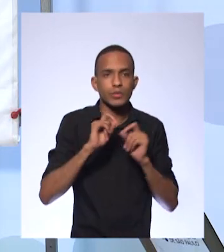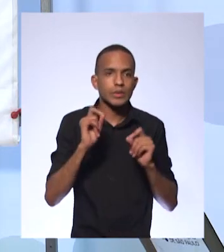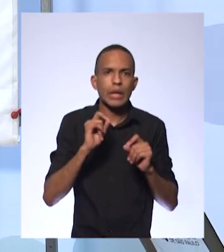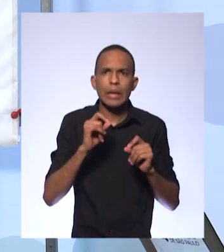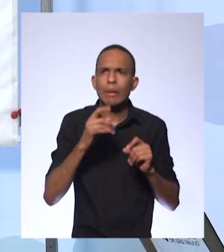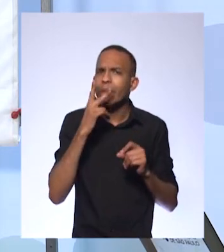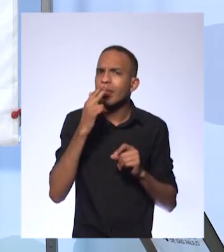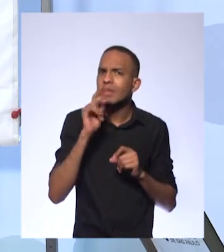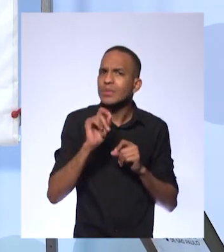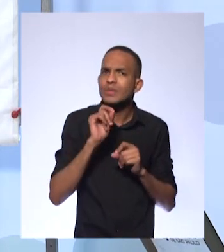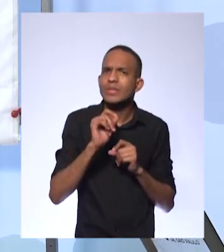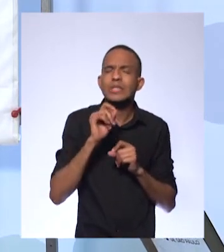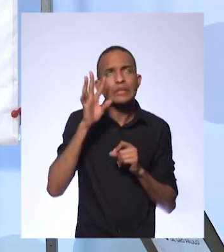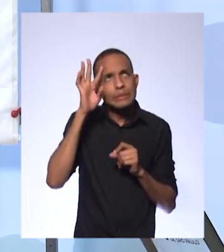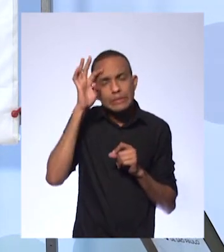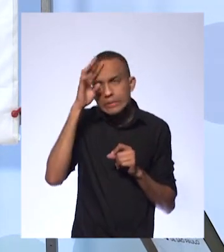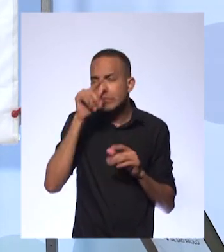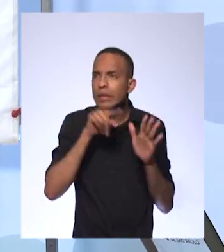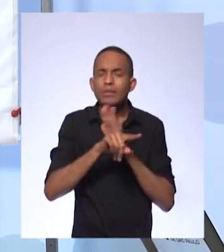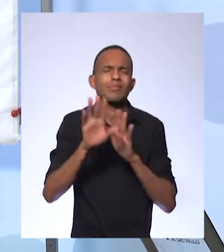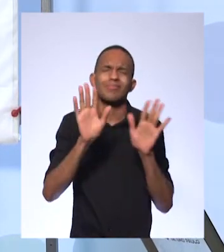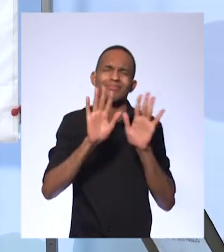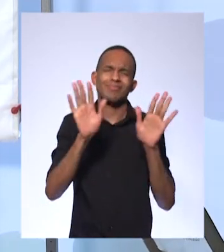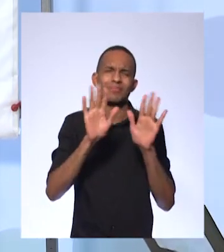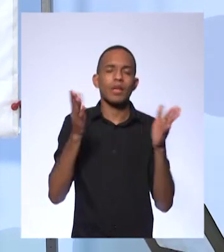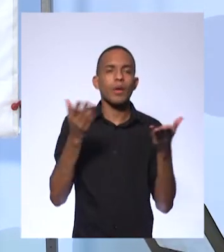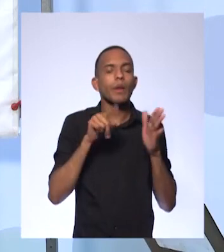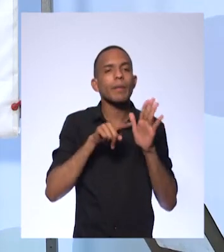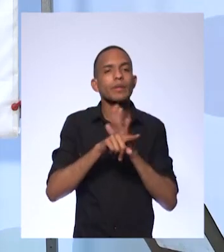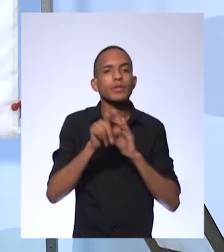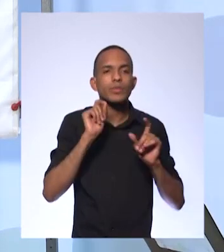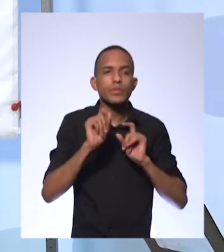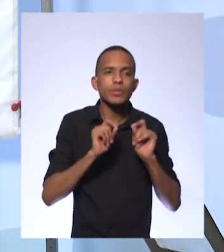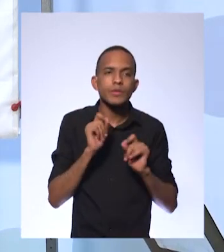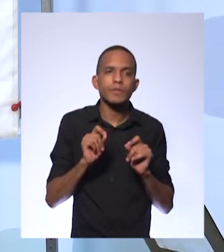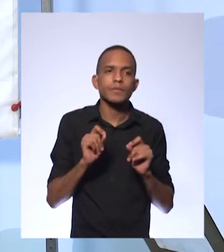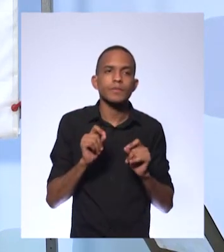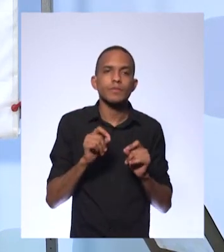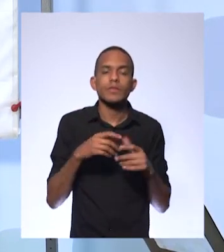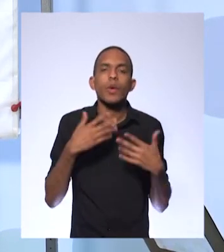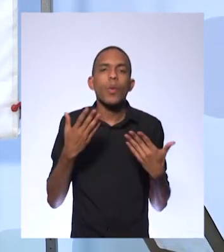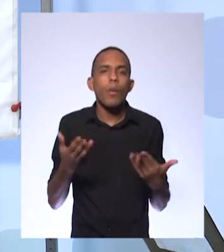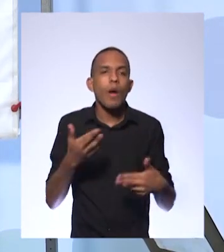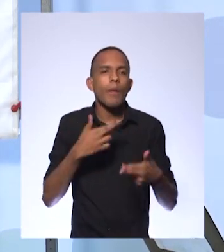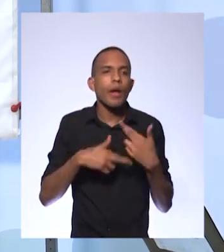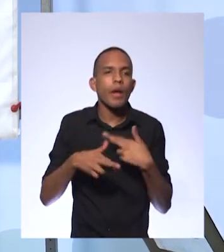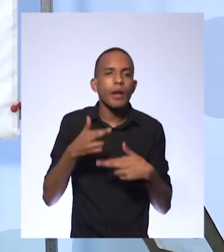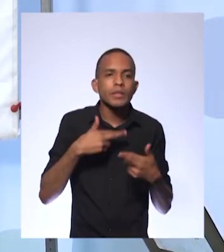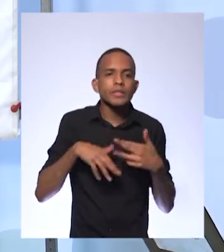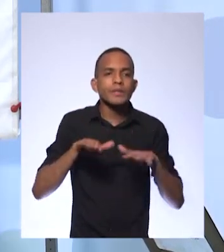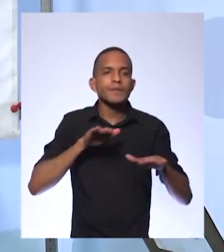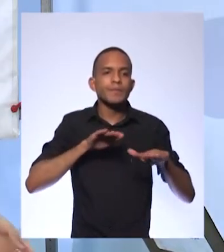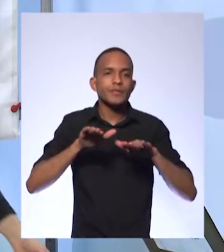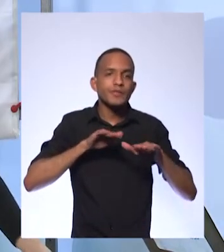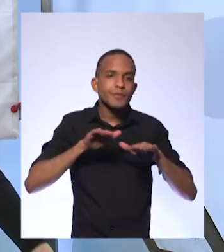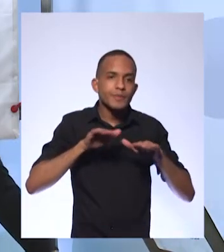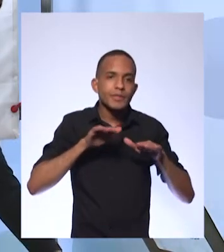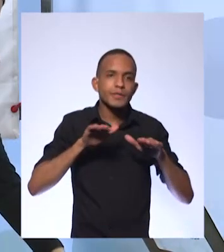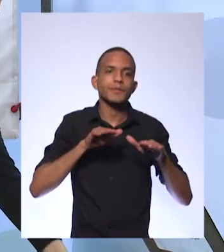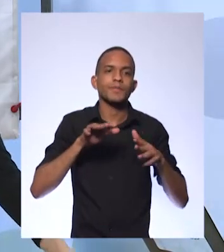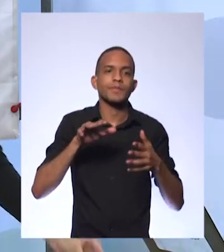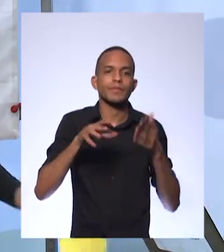acaba parecendo que é uma coisa muito difícil, não é? Então, assim, a pergunta é assim, ó. Qual a relação do movimento aqui, ó, da